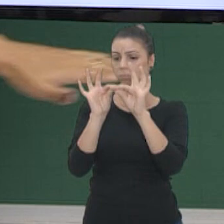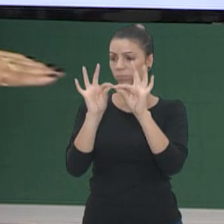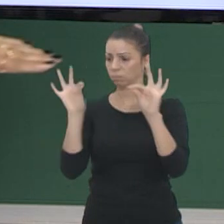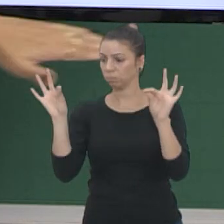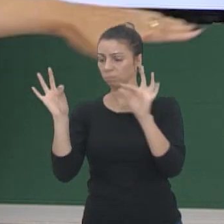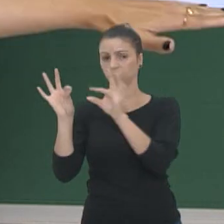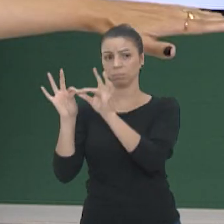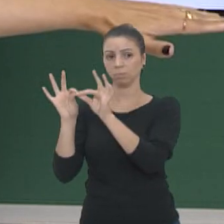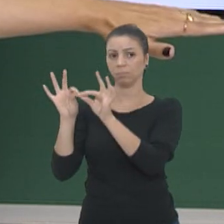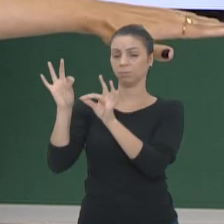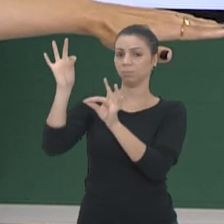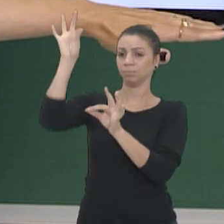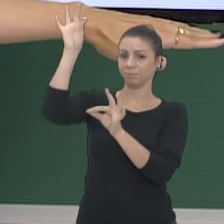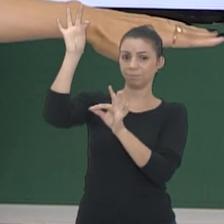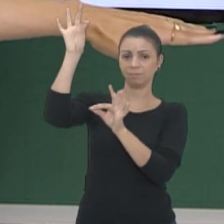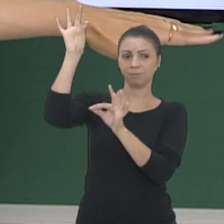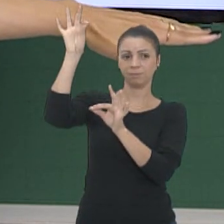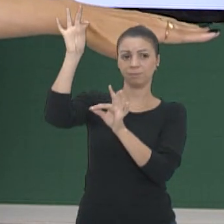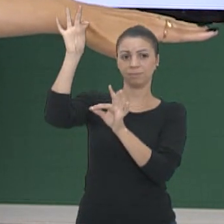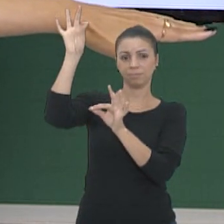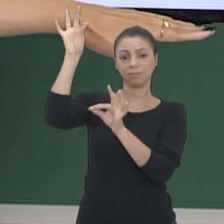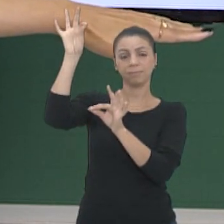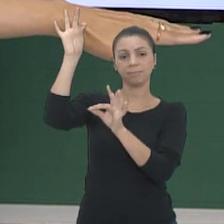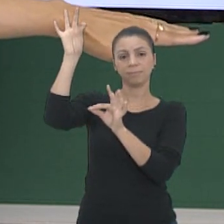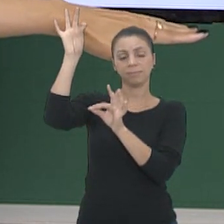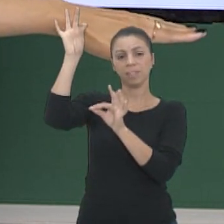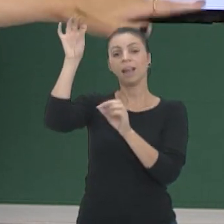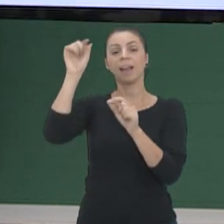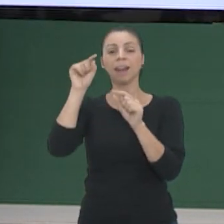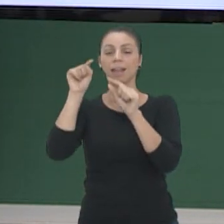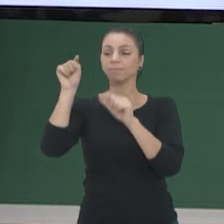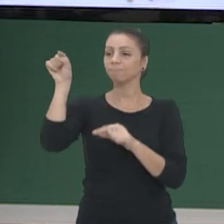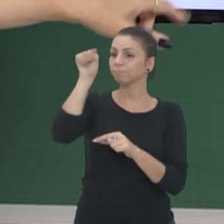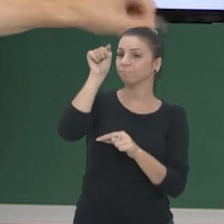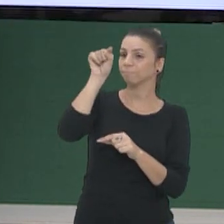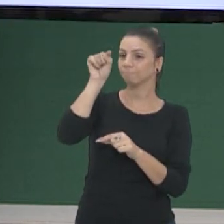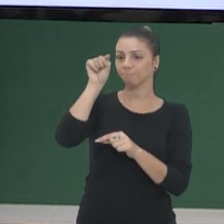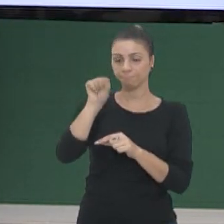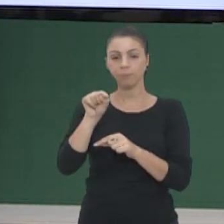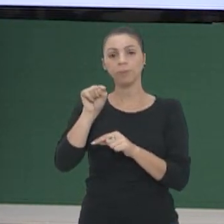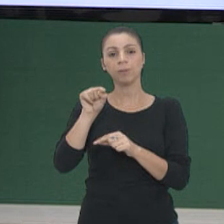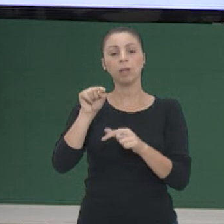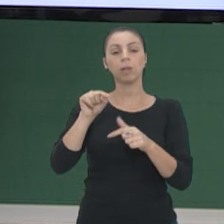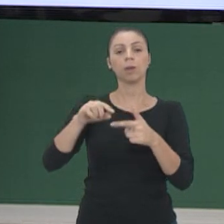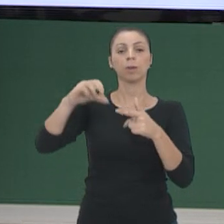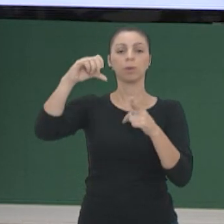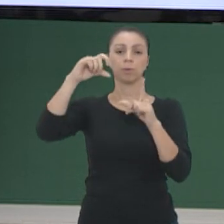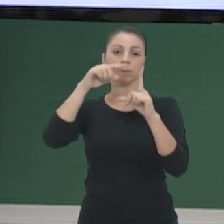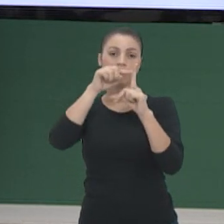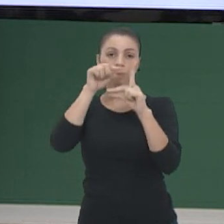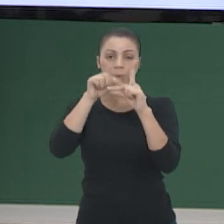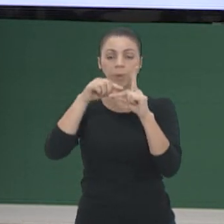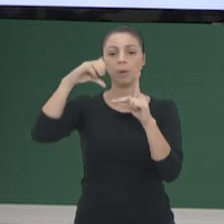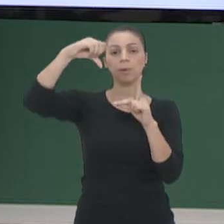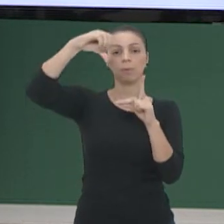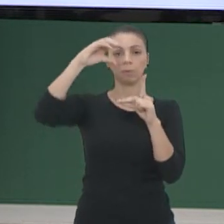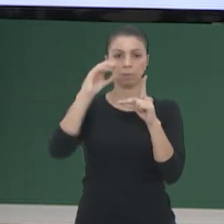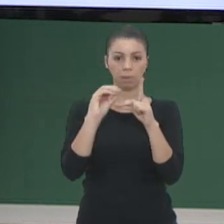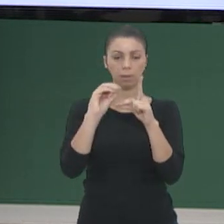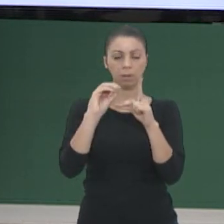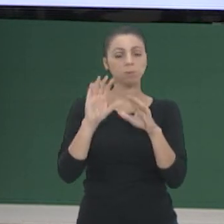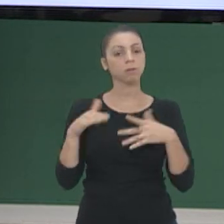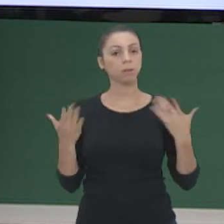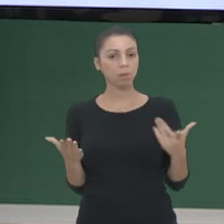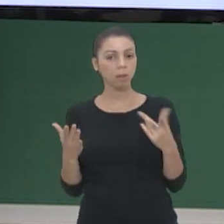perpendicular à parte horizontal da televisão, ele forma um ângulo de 90 graus. Então,